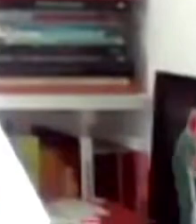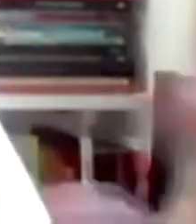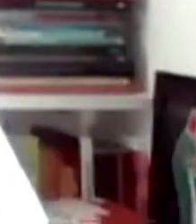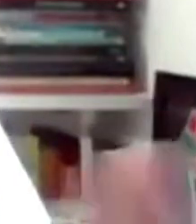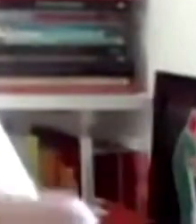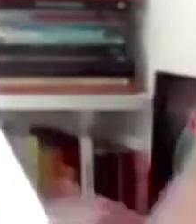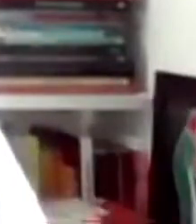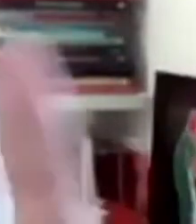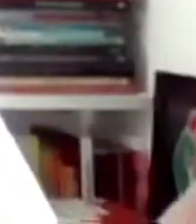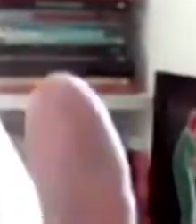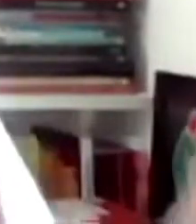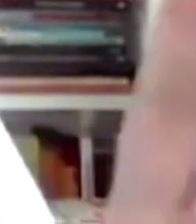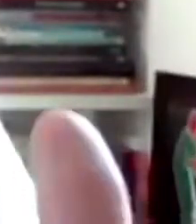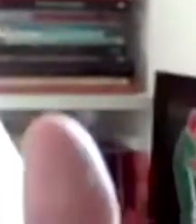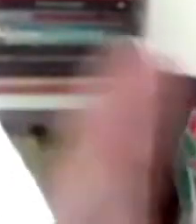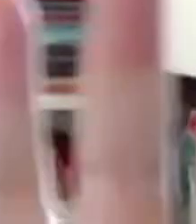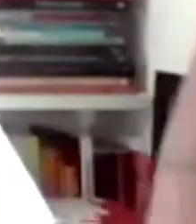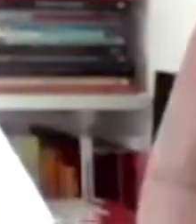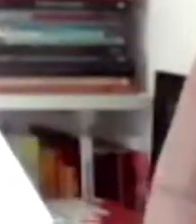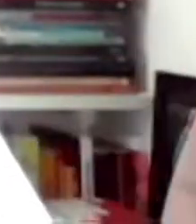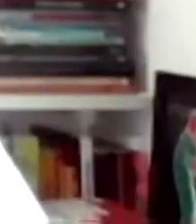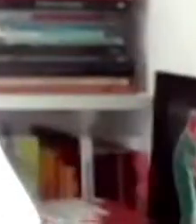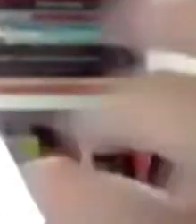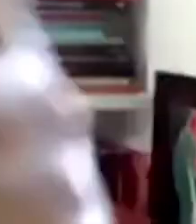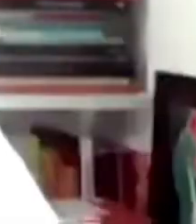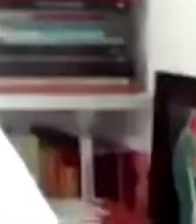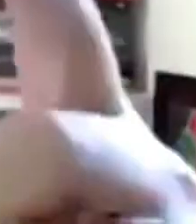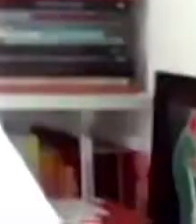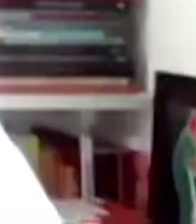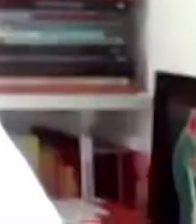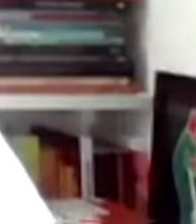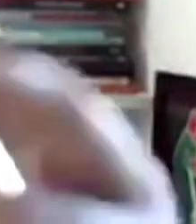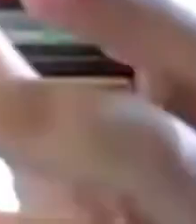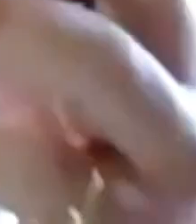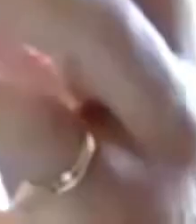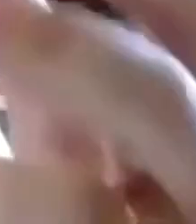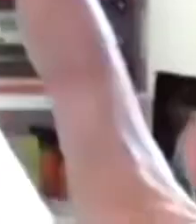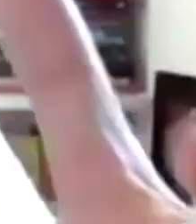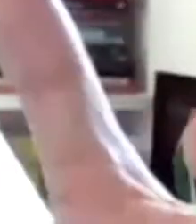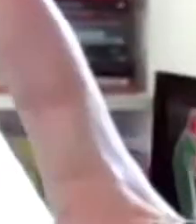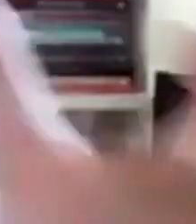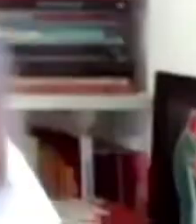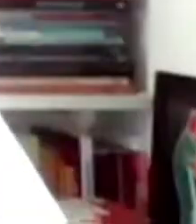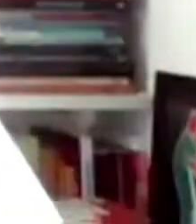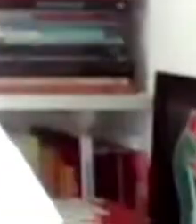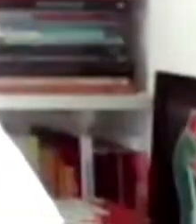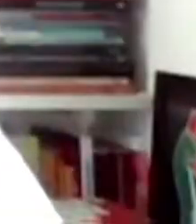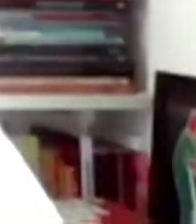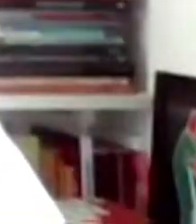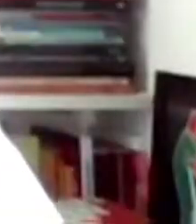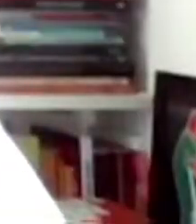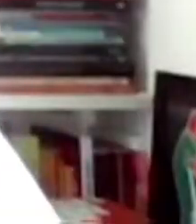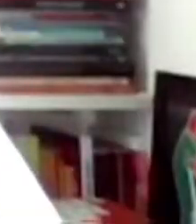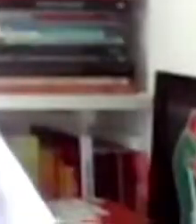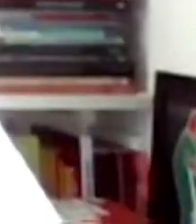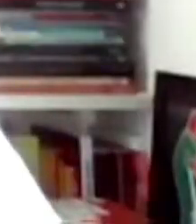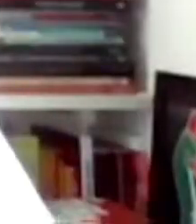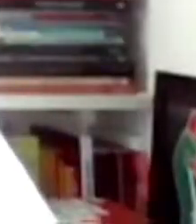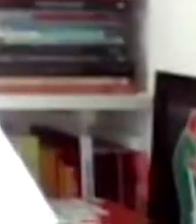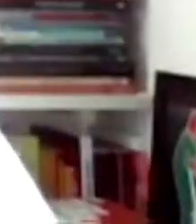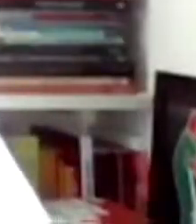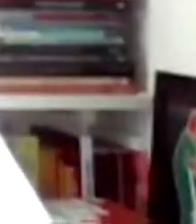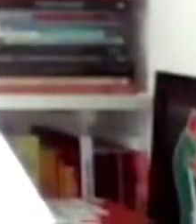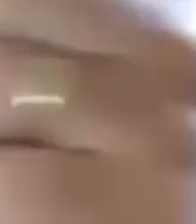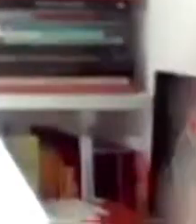Né? E a gente fala, eu posso prestar amanhã o que vier o próximo concurso, só que não resolve o problema estrutural da educação infantil no município, não é uma